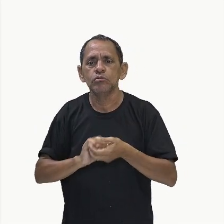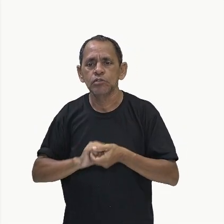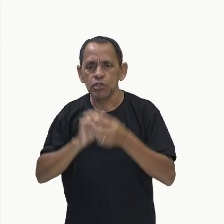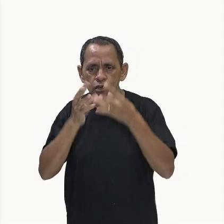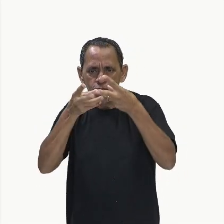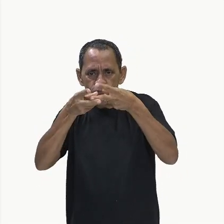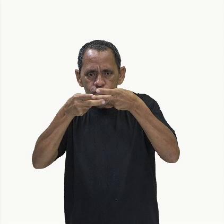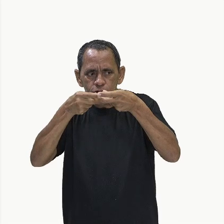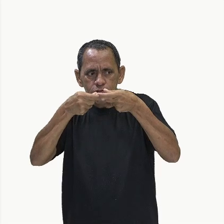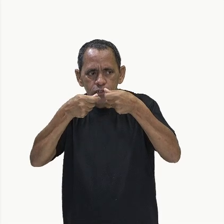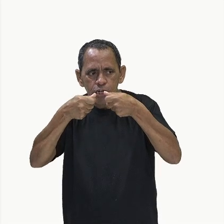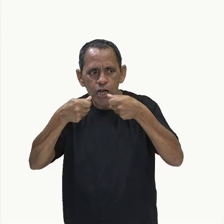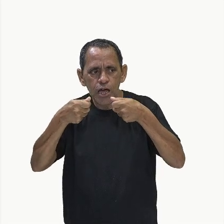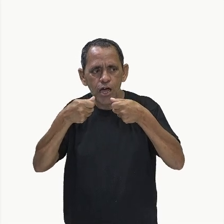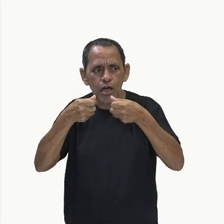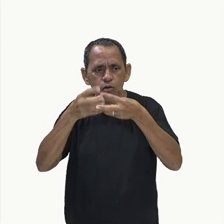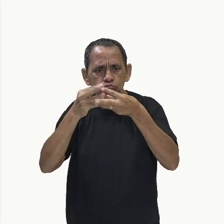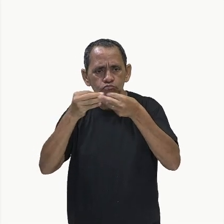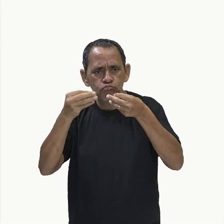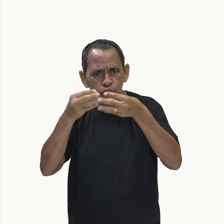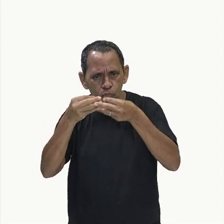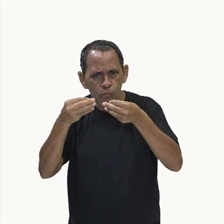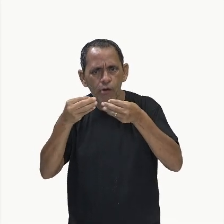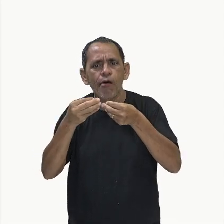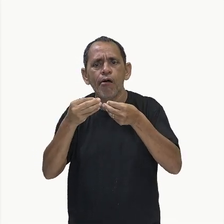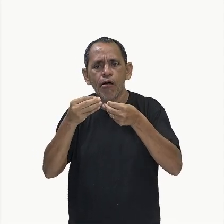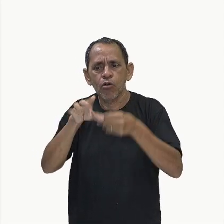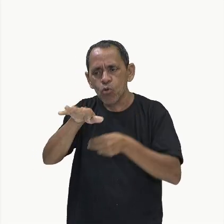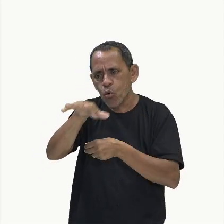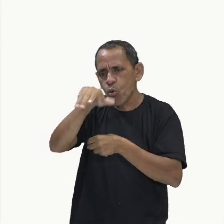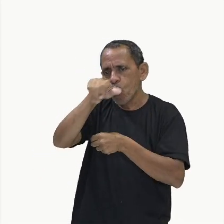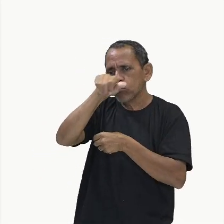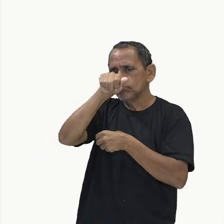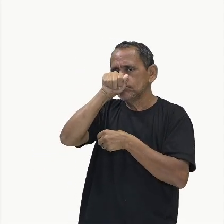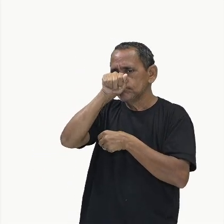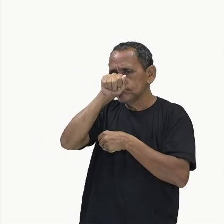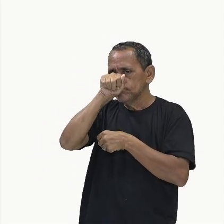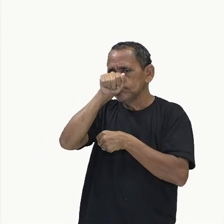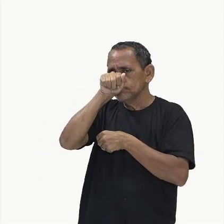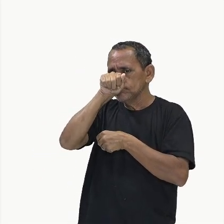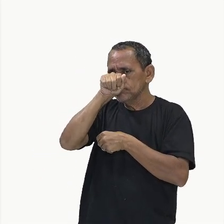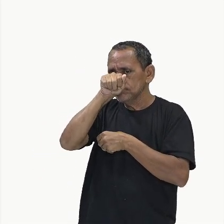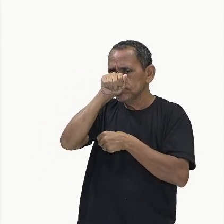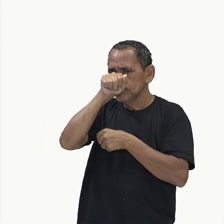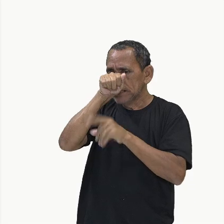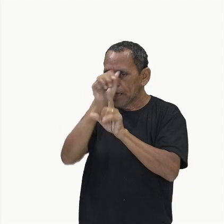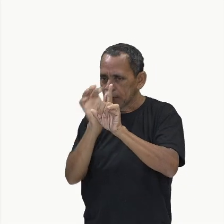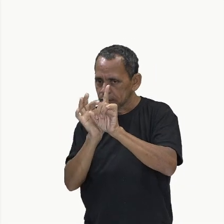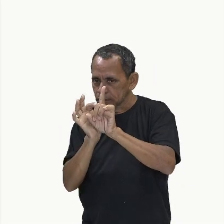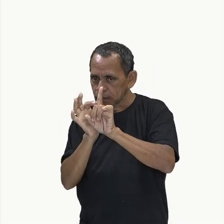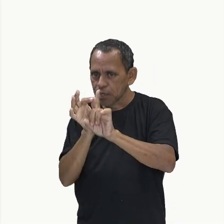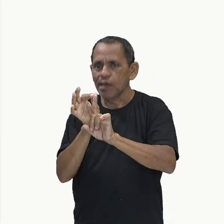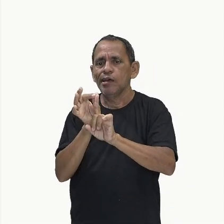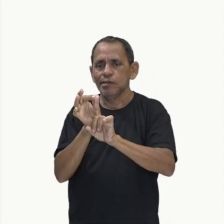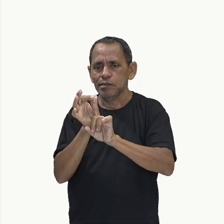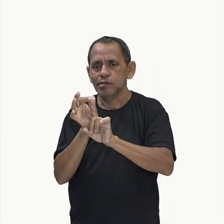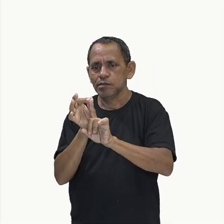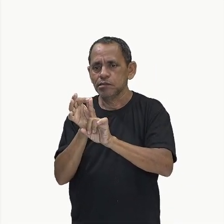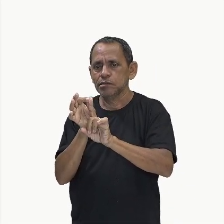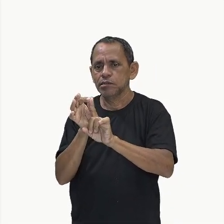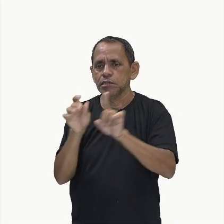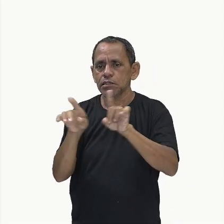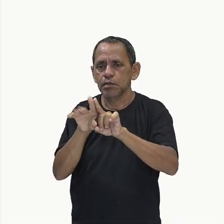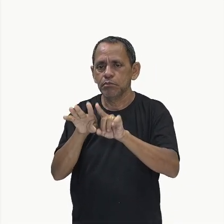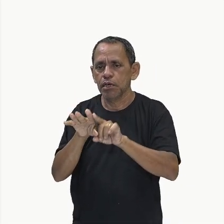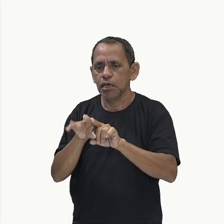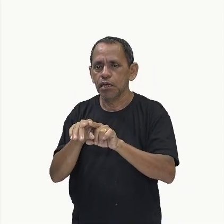umedecer e aquecer o ar inspirado, e nós já sabemos que a inspiração é o ato de puxar o